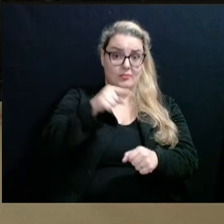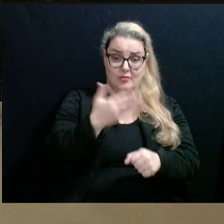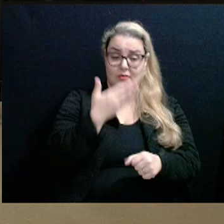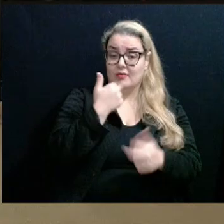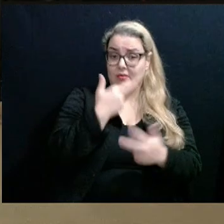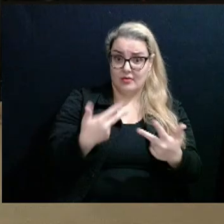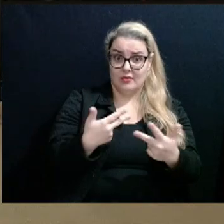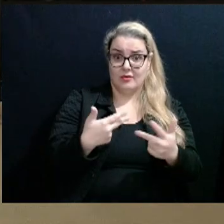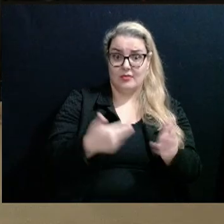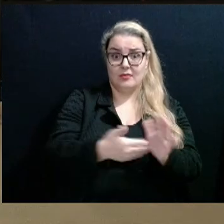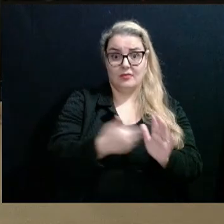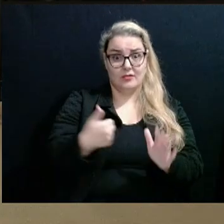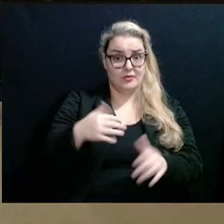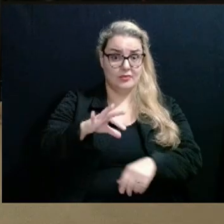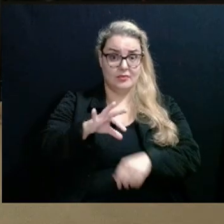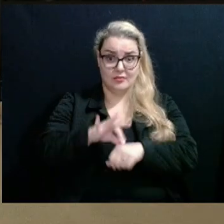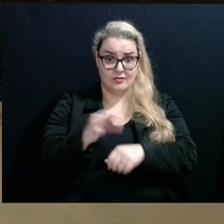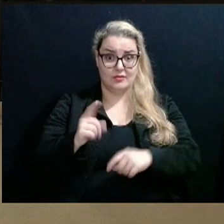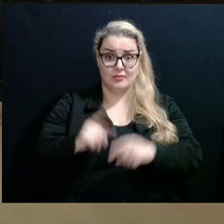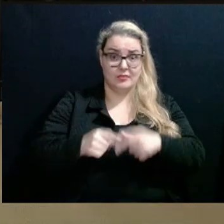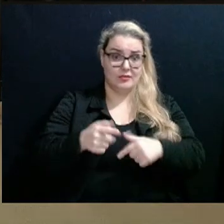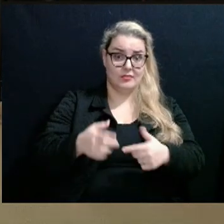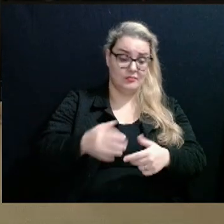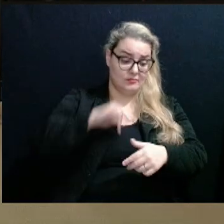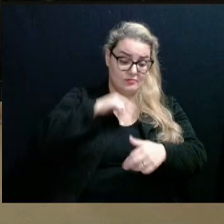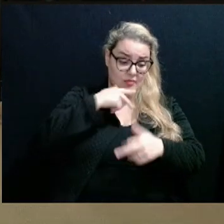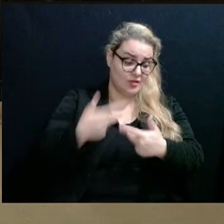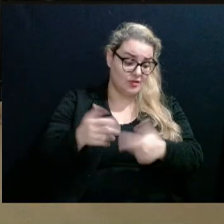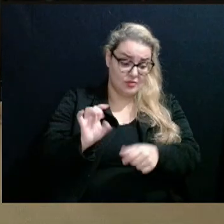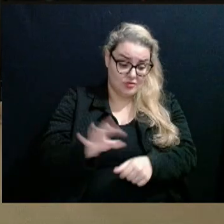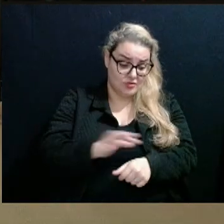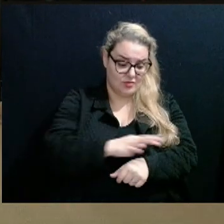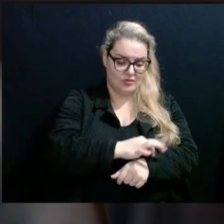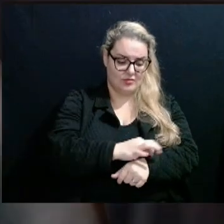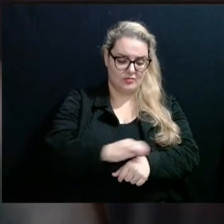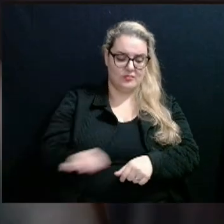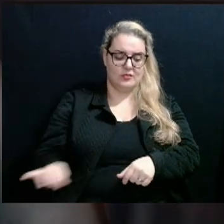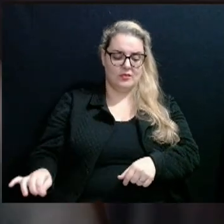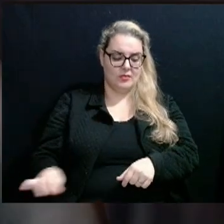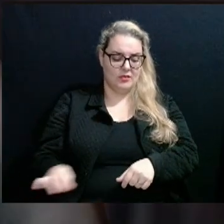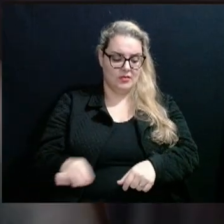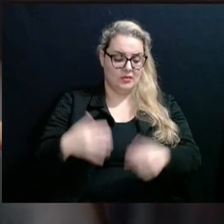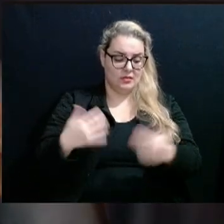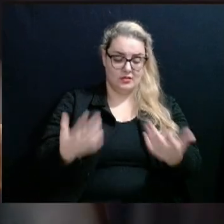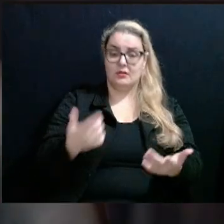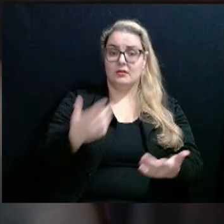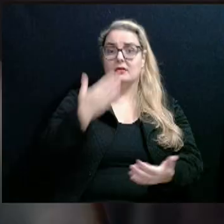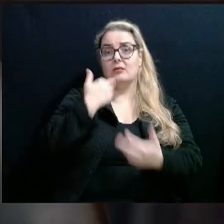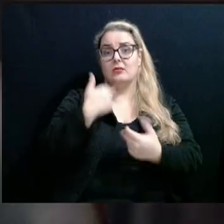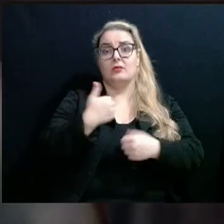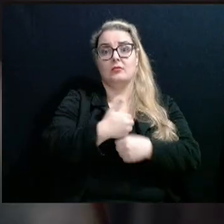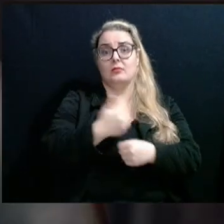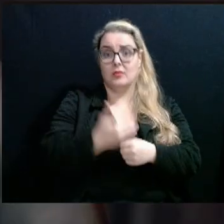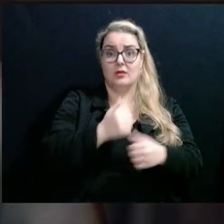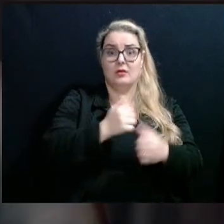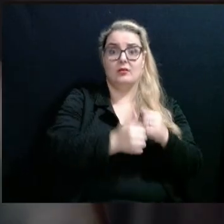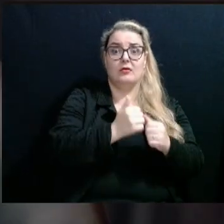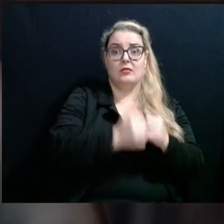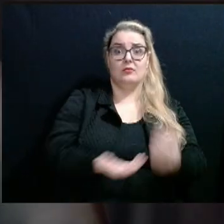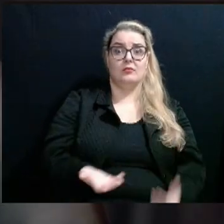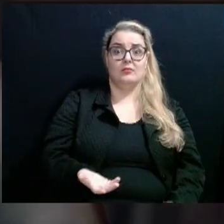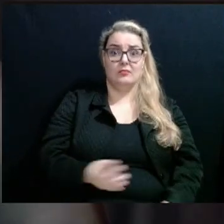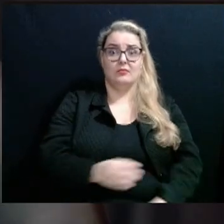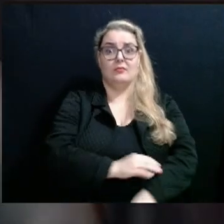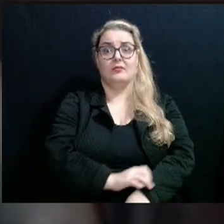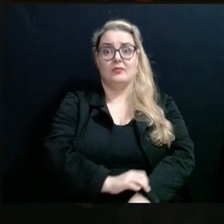carne e os produtos de origem animal. Só isso. Então, assim, eu como batata, eu como arroz. Pão é vegano, né? Olha